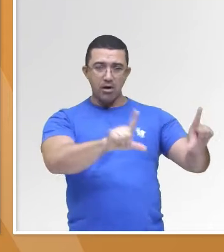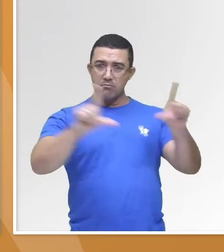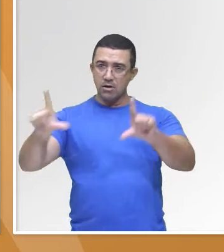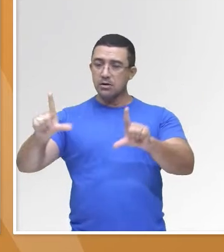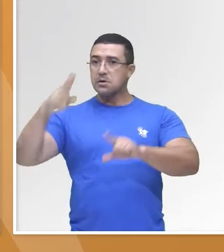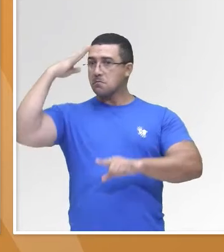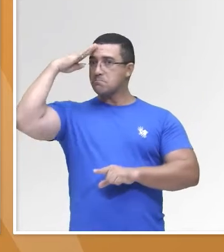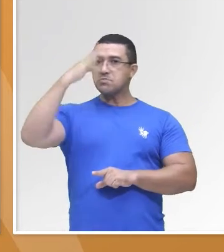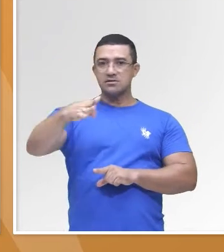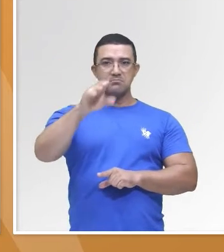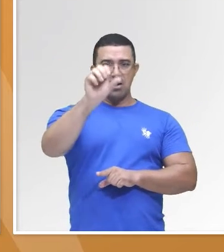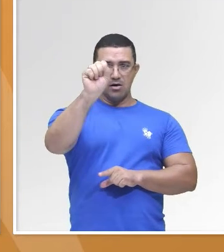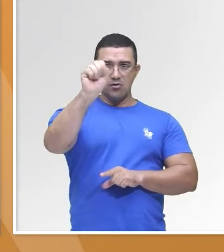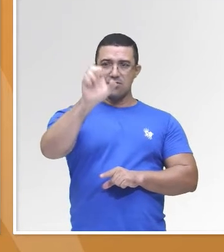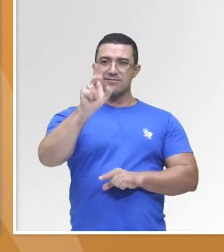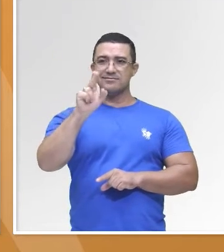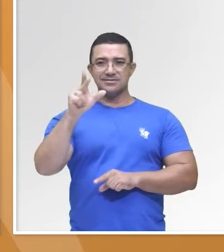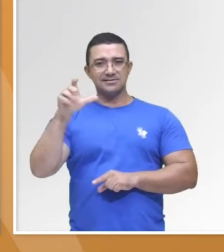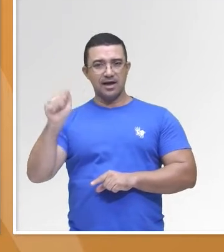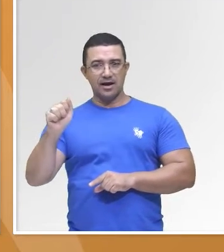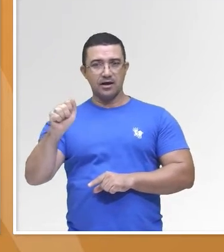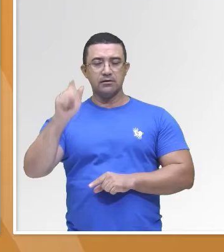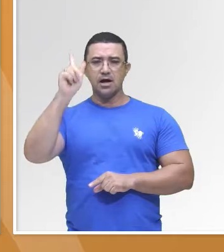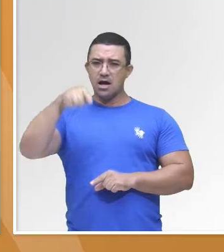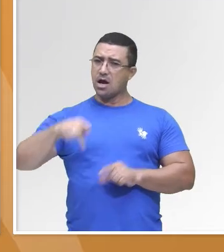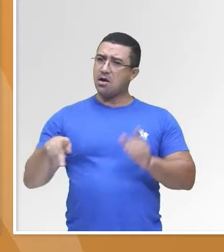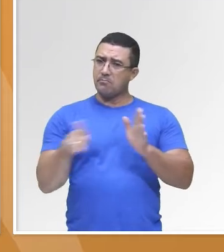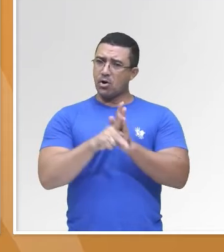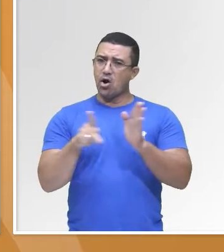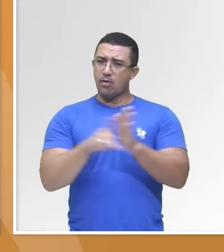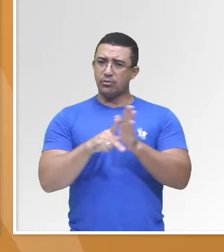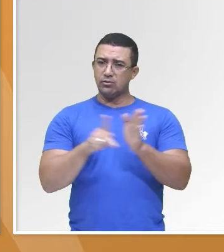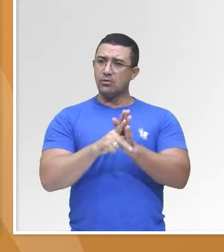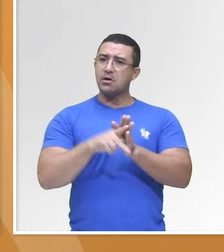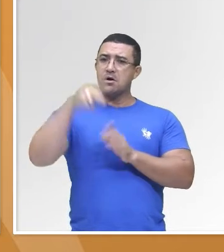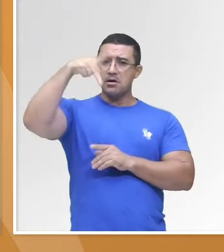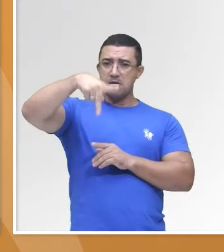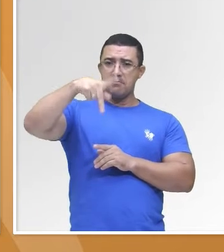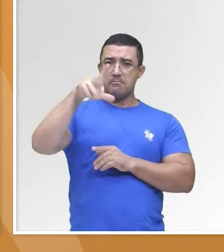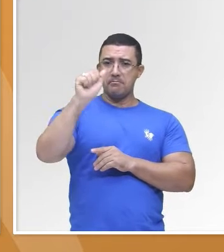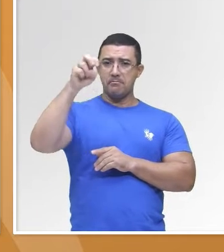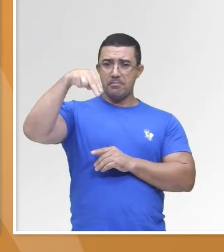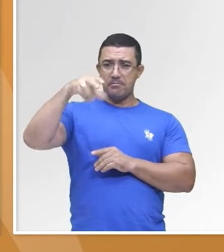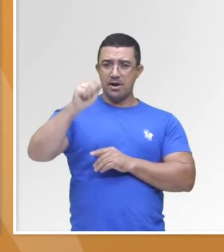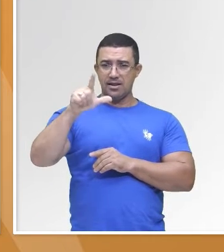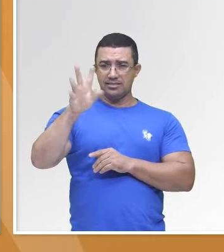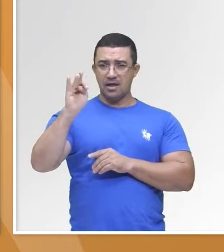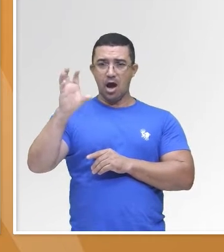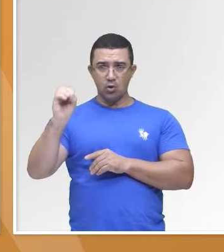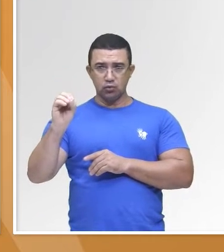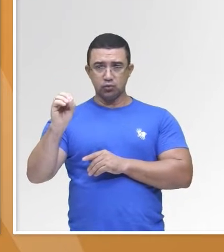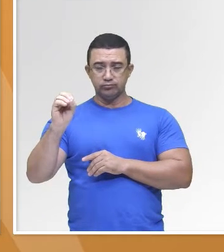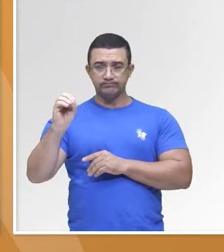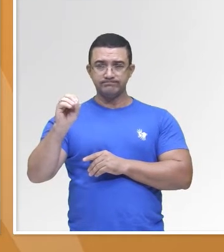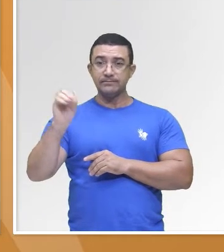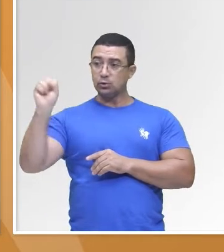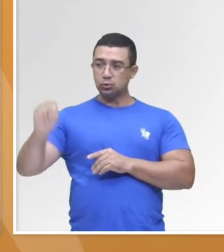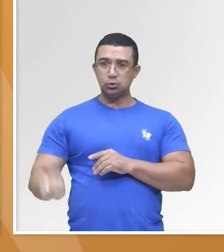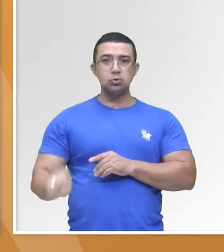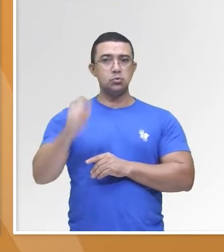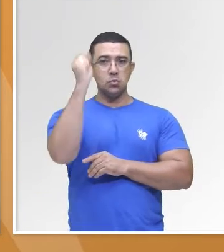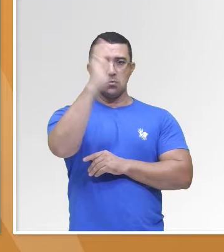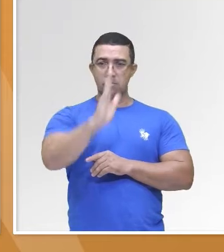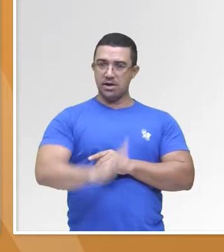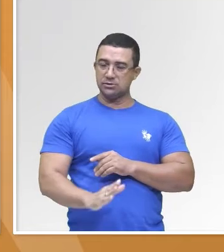serras que fazem parte, tá, do Planalto Meridional. Então, o sul do Brasil, o